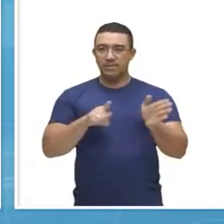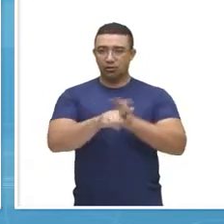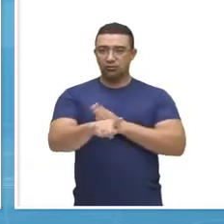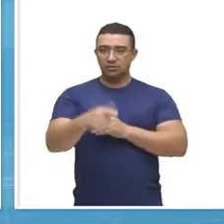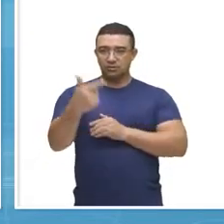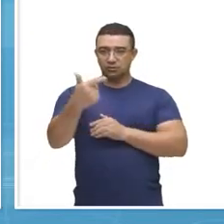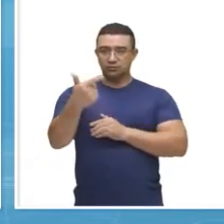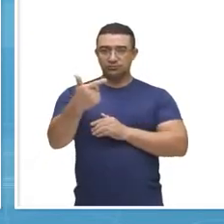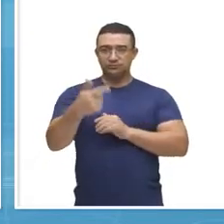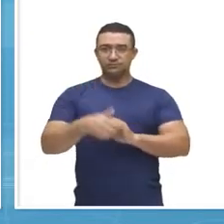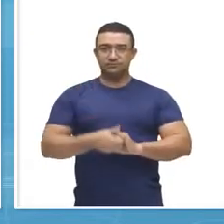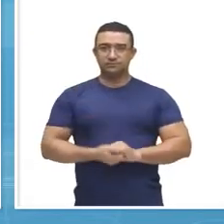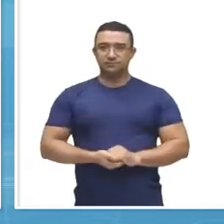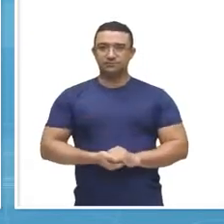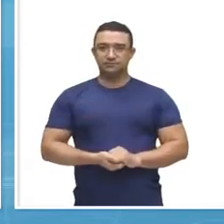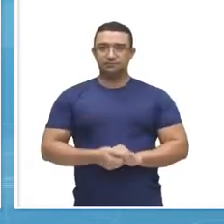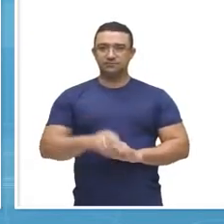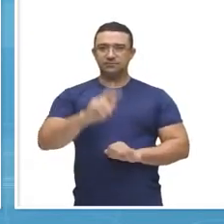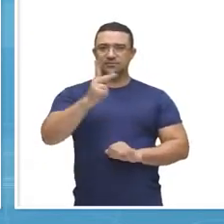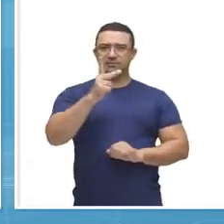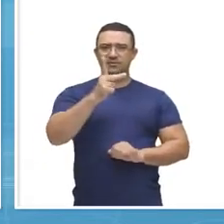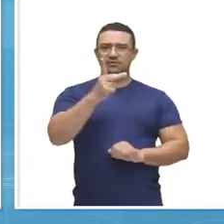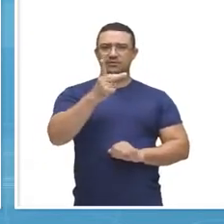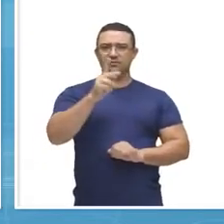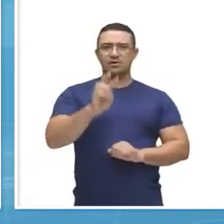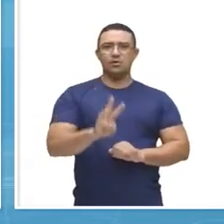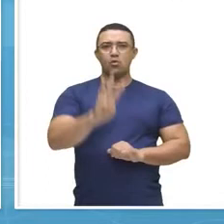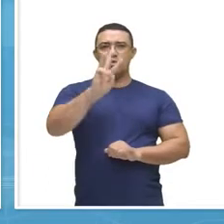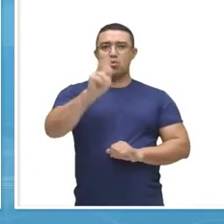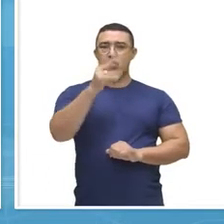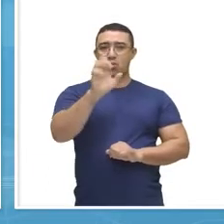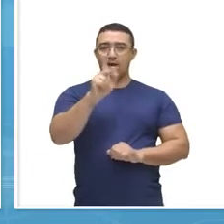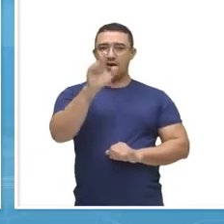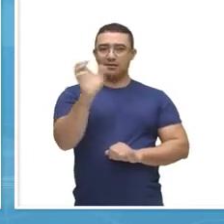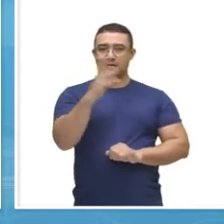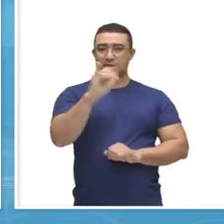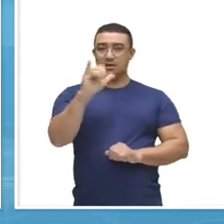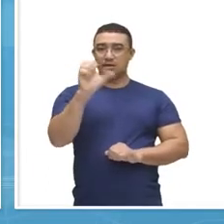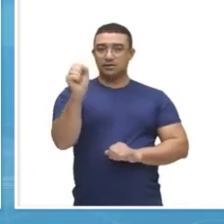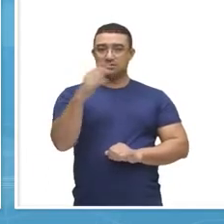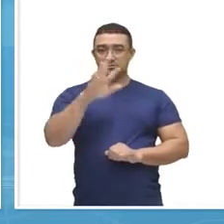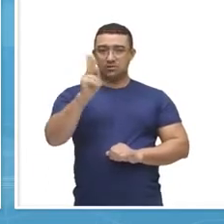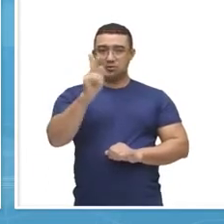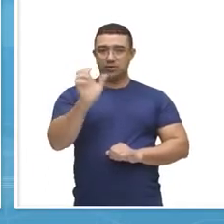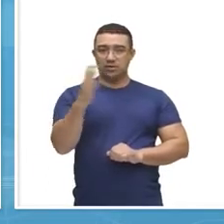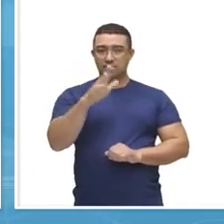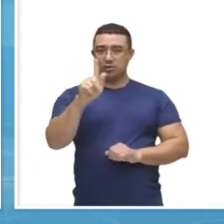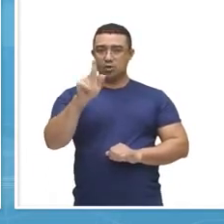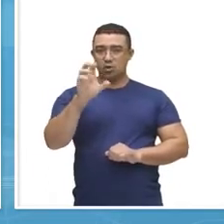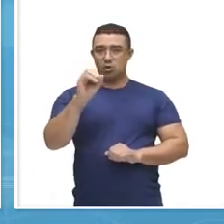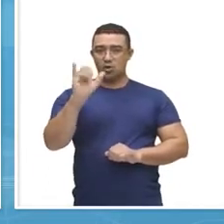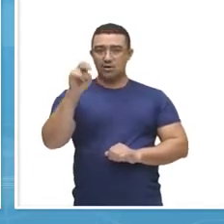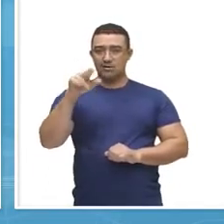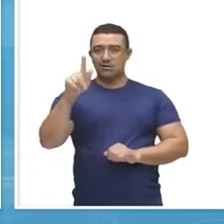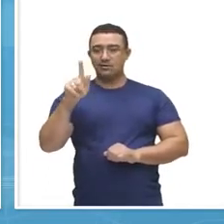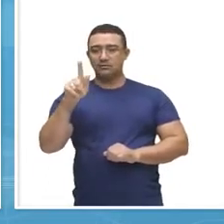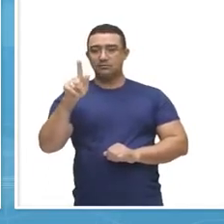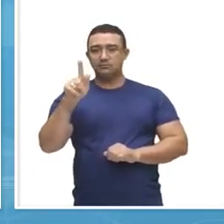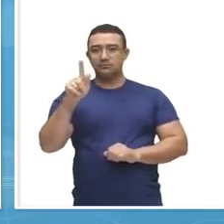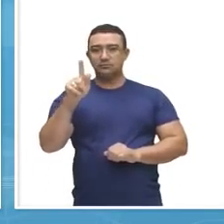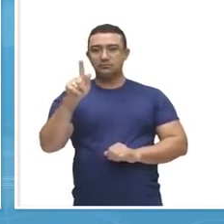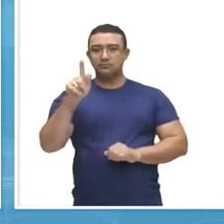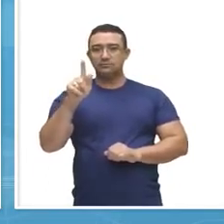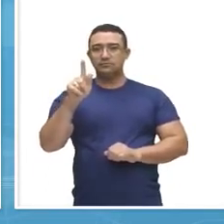Olha só, where is he going? Where is he going? Onde ele está indo? Para onde ele está indo? Então nós temos a letra A, letter